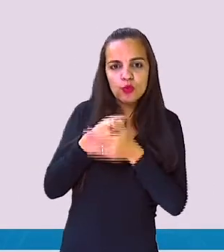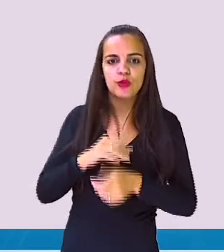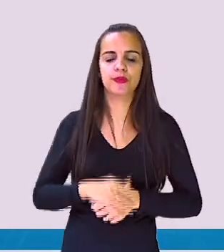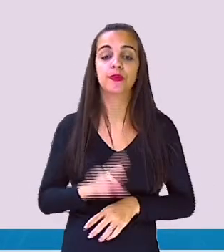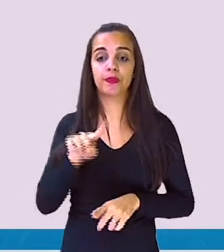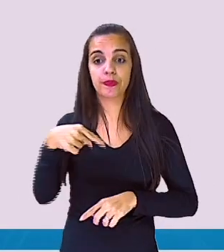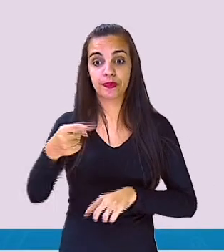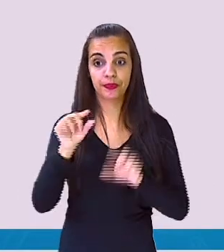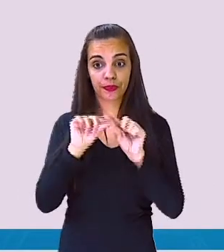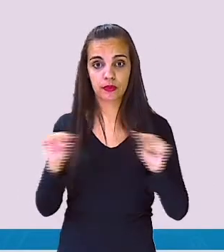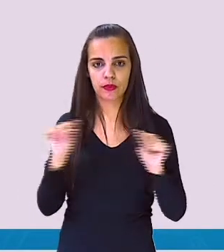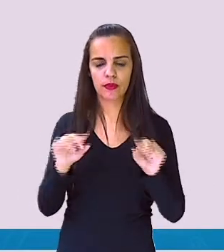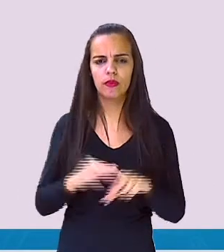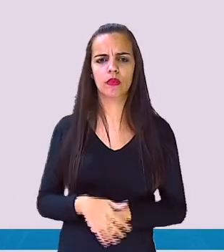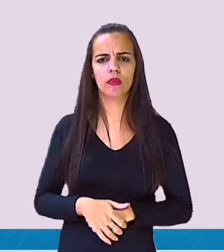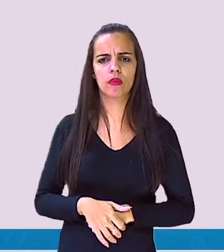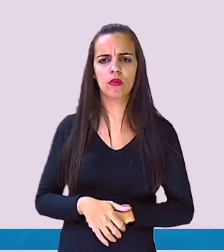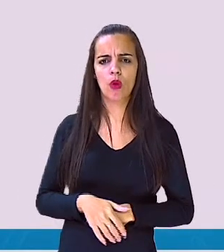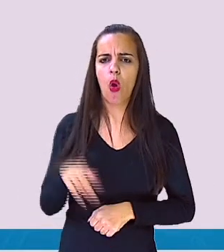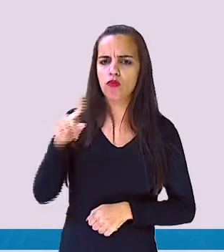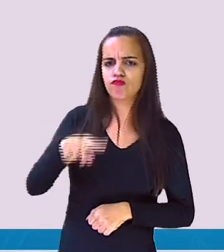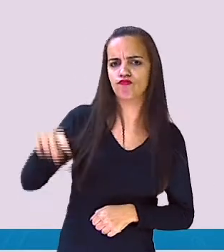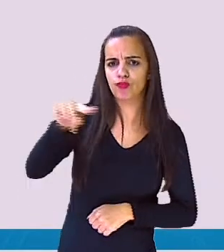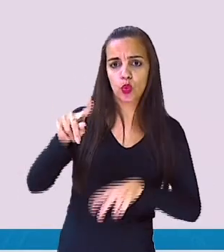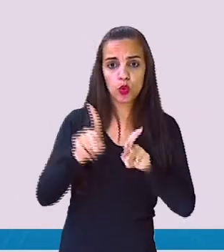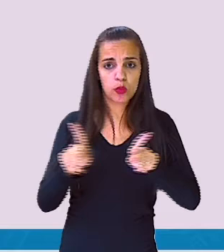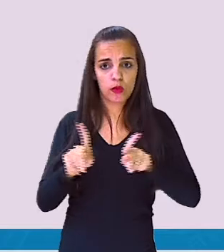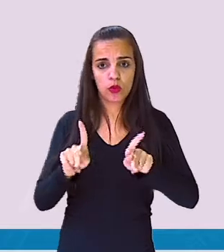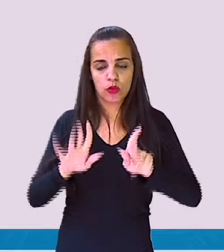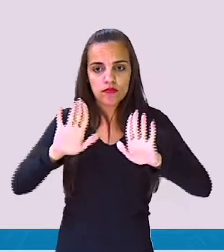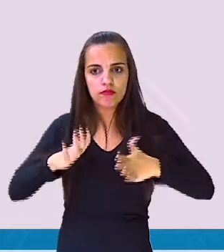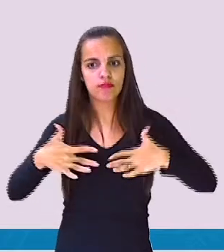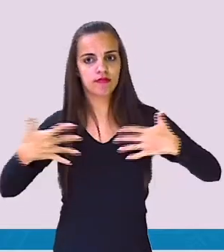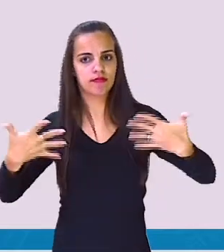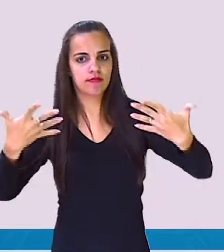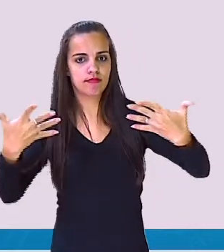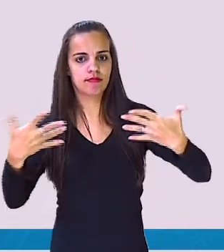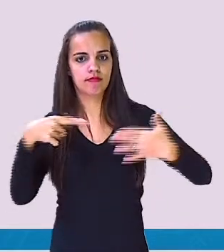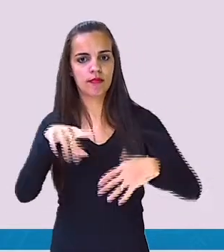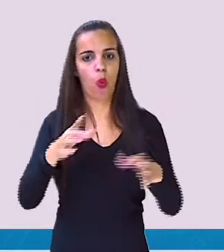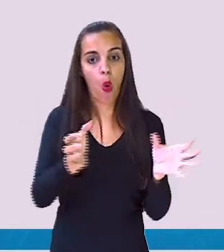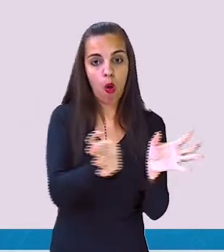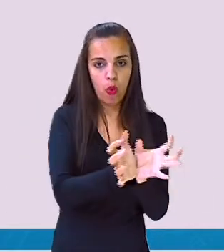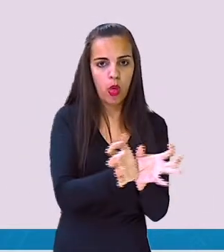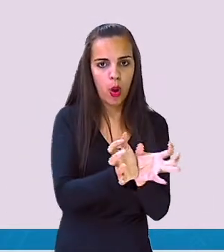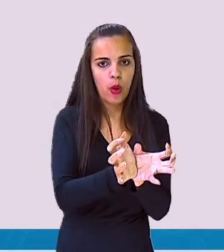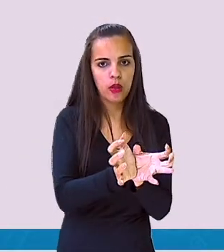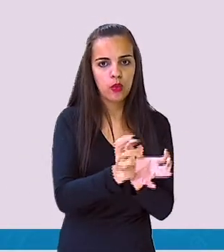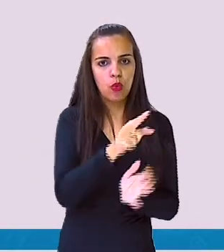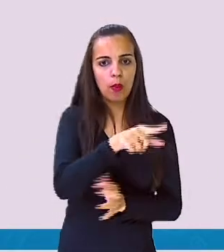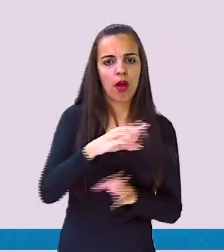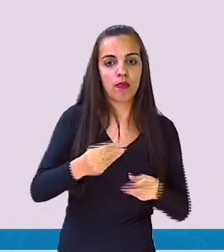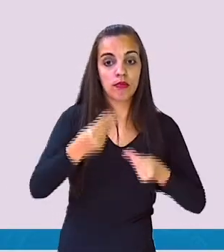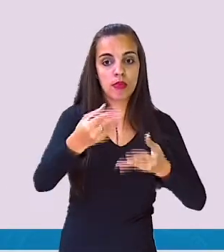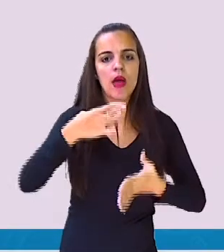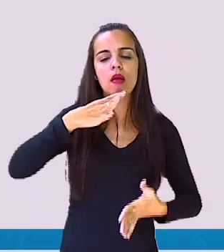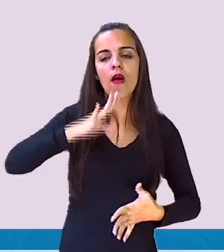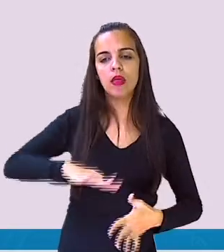frase. Os professores surpreenderam a turma e deram a tarde de descanso. E